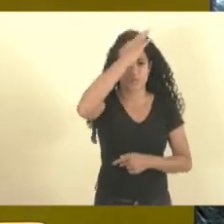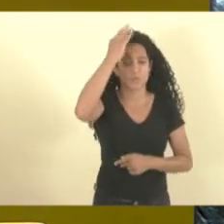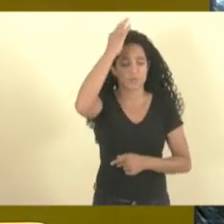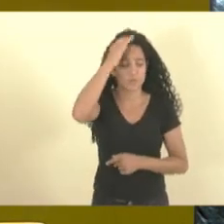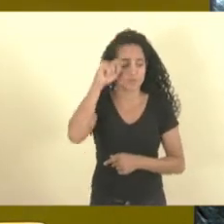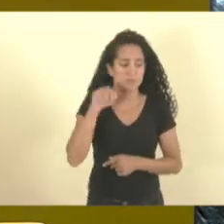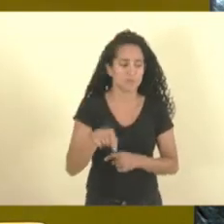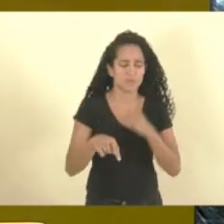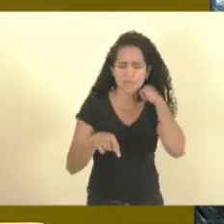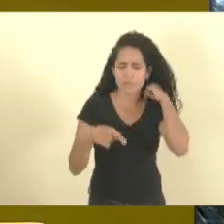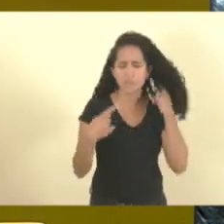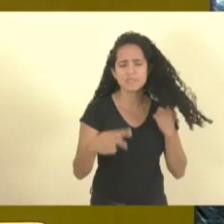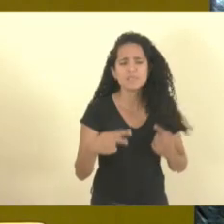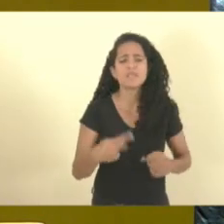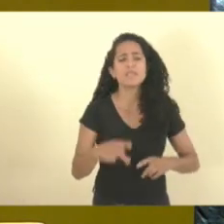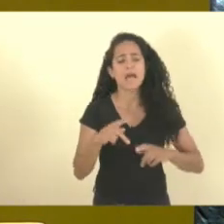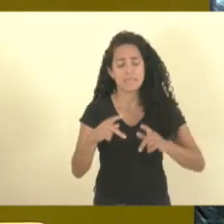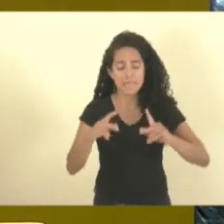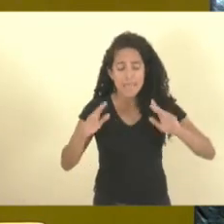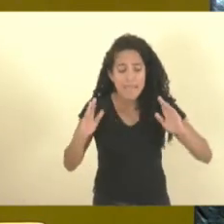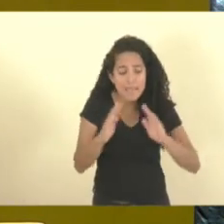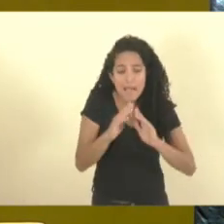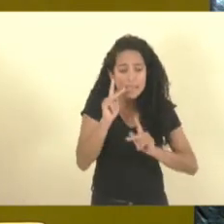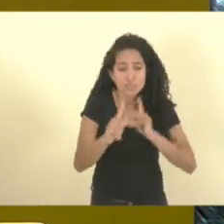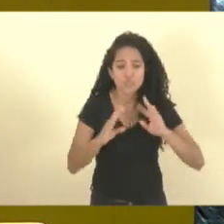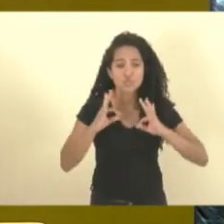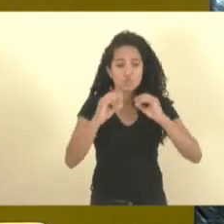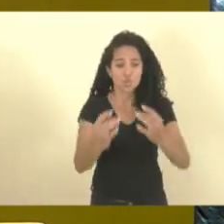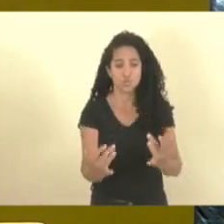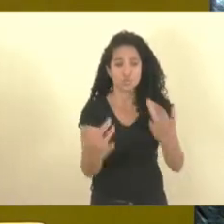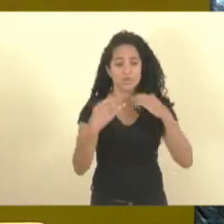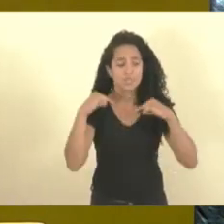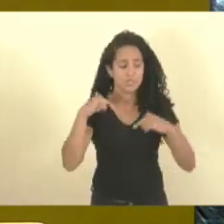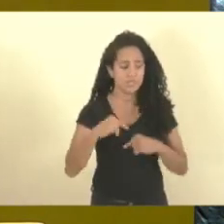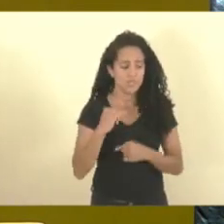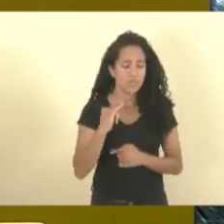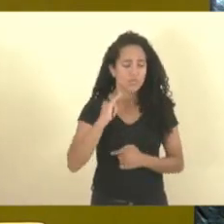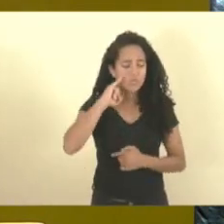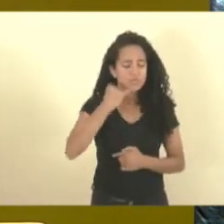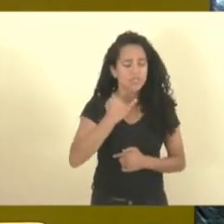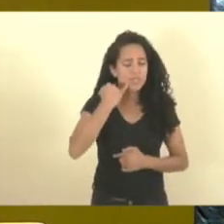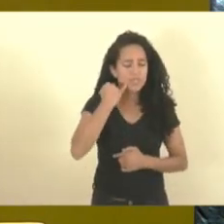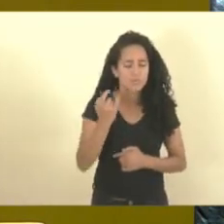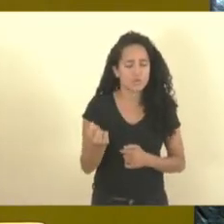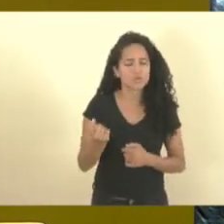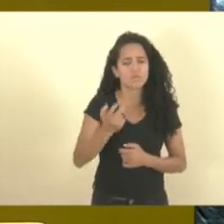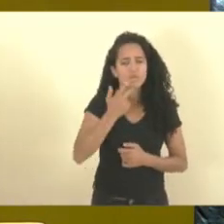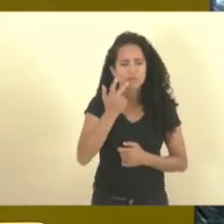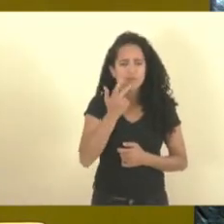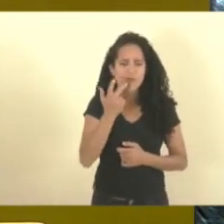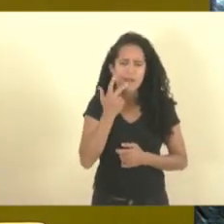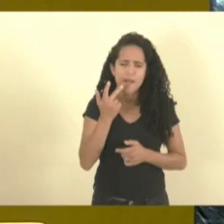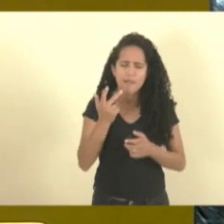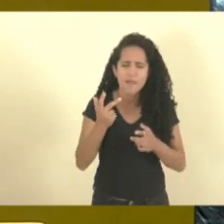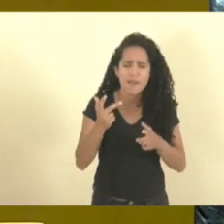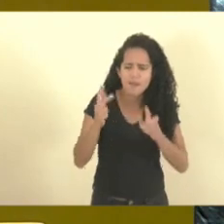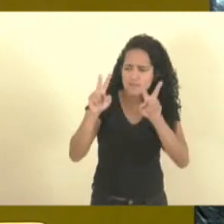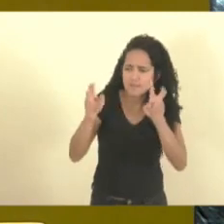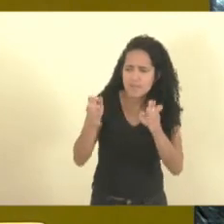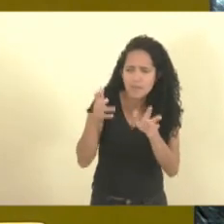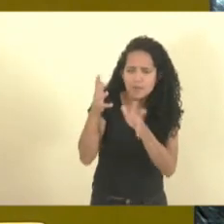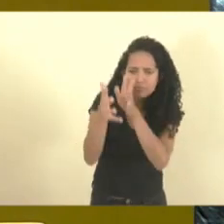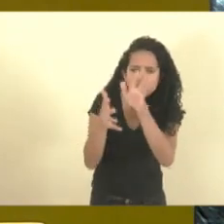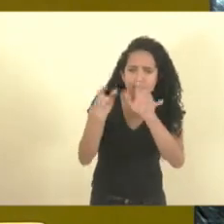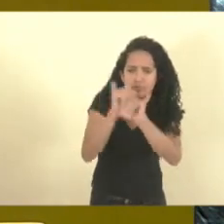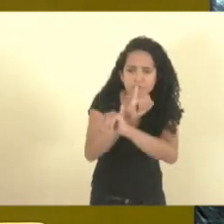tem que ser a Casa do Povo, e quando a deputada Janete traz para cá, ela contribui para vocalizar esse tema para todo o estado